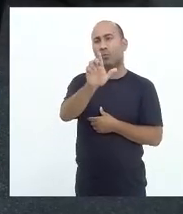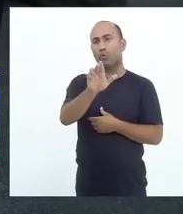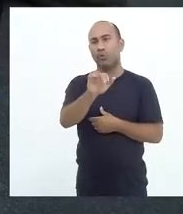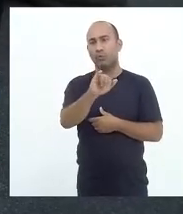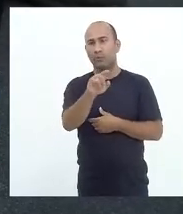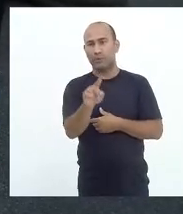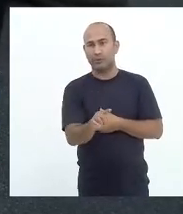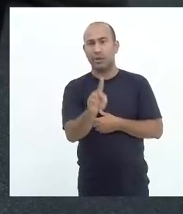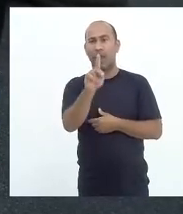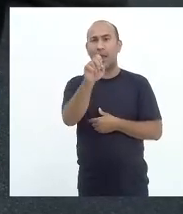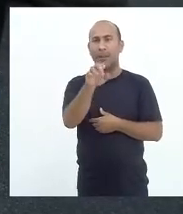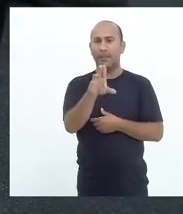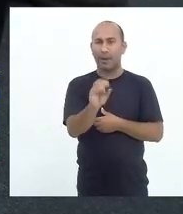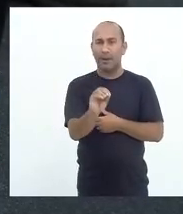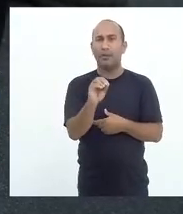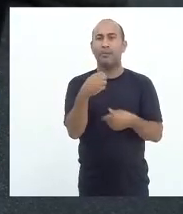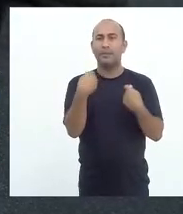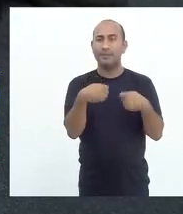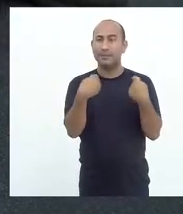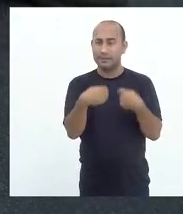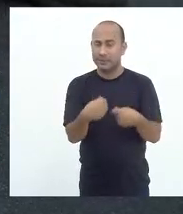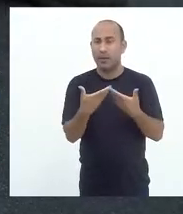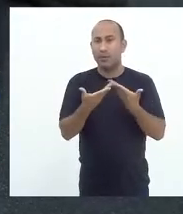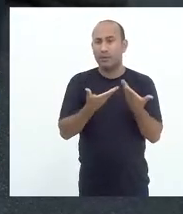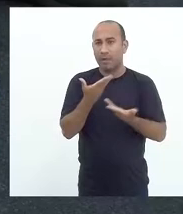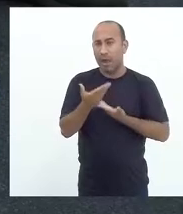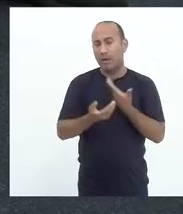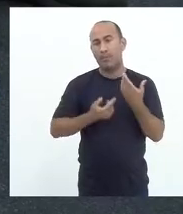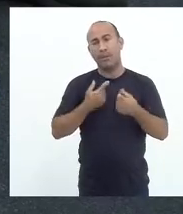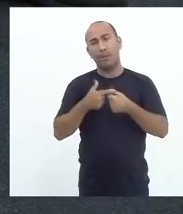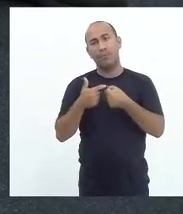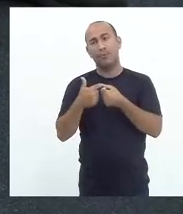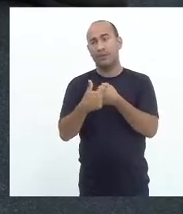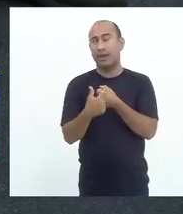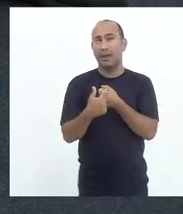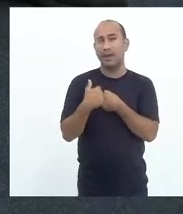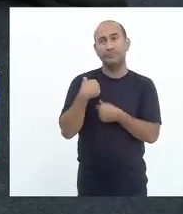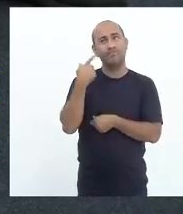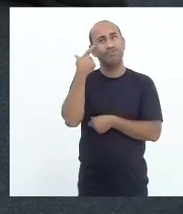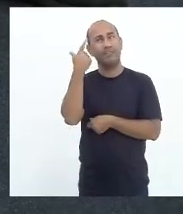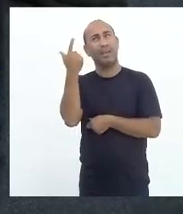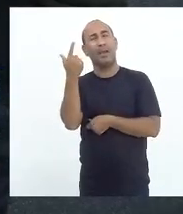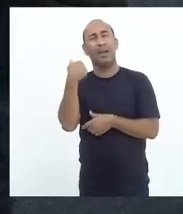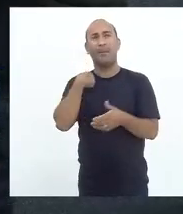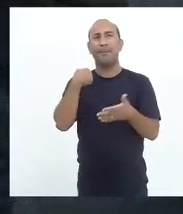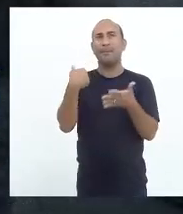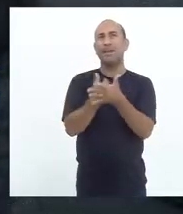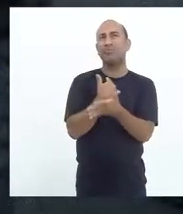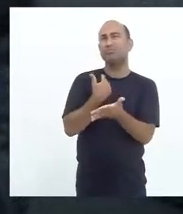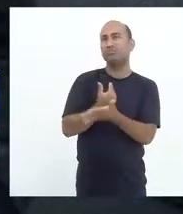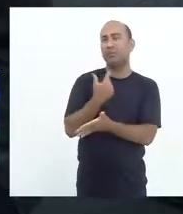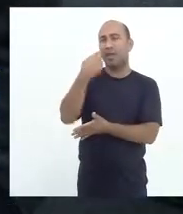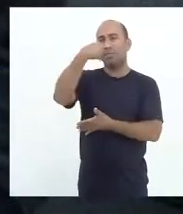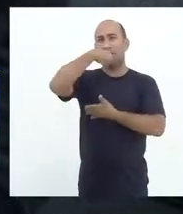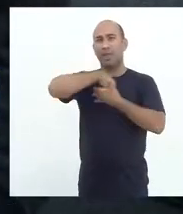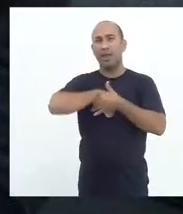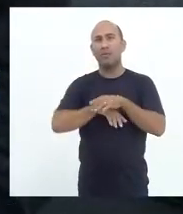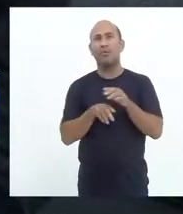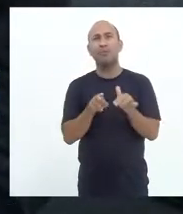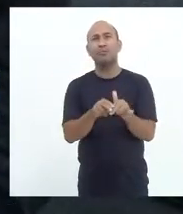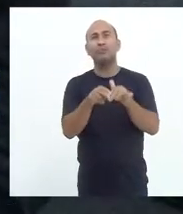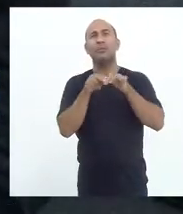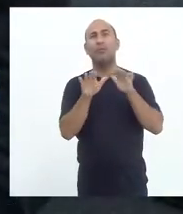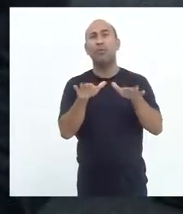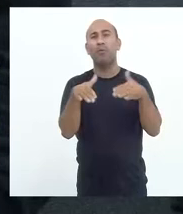tema tem que ser tratado pelo município. A gente sempre fica tentando se perguntar por que motivo